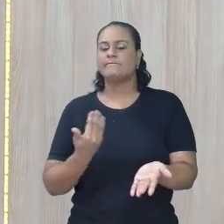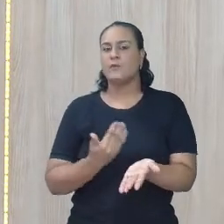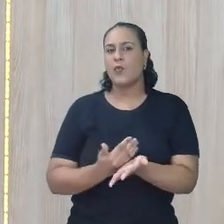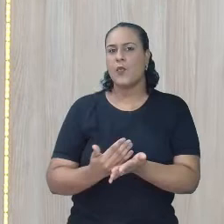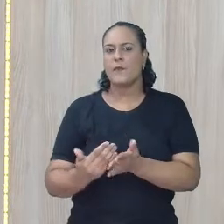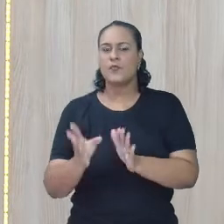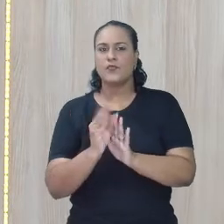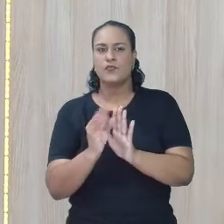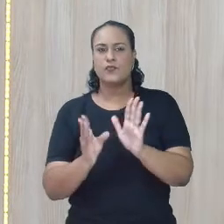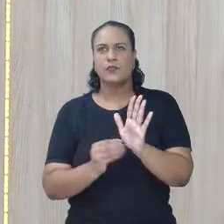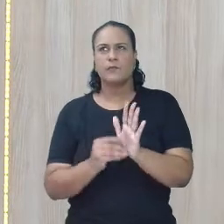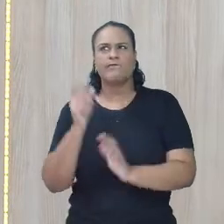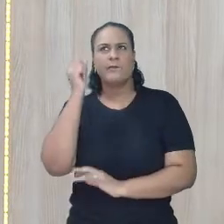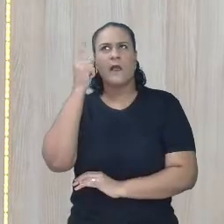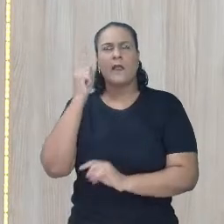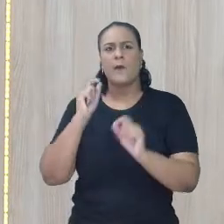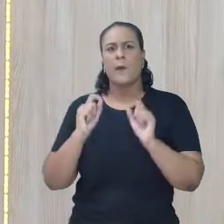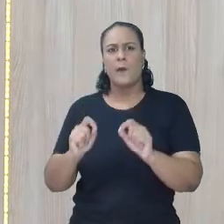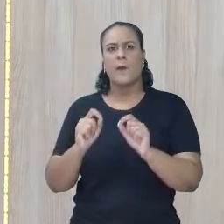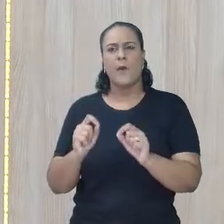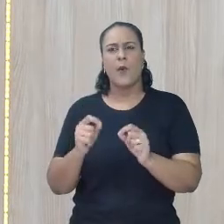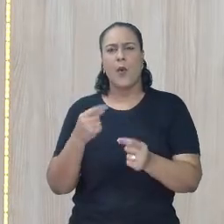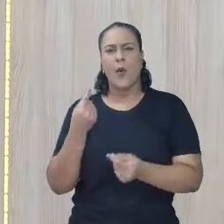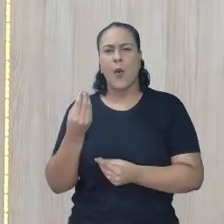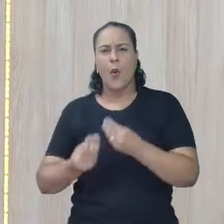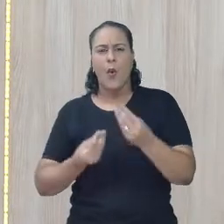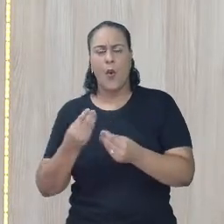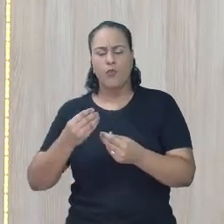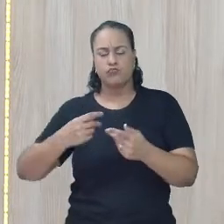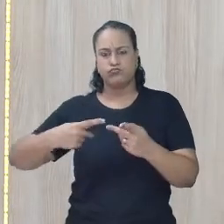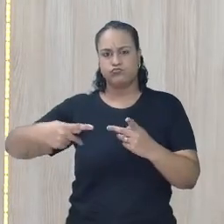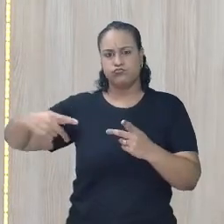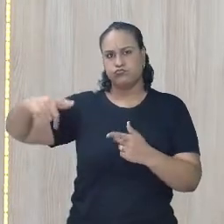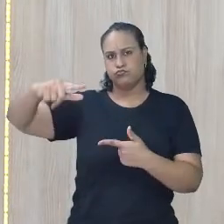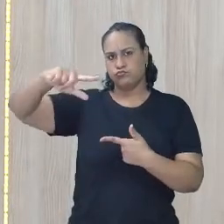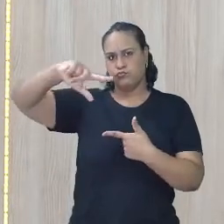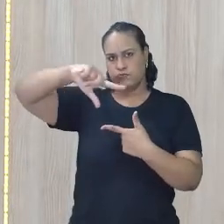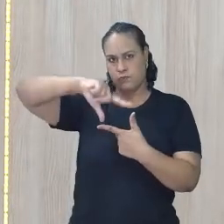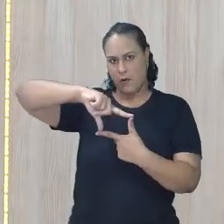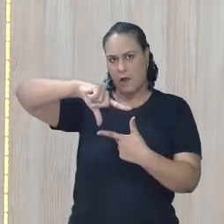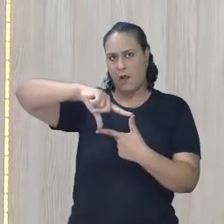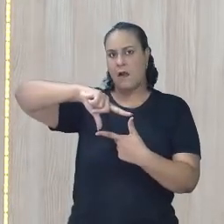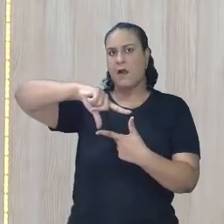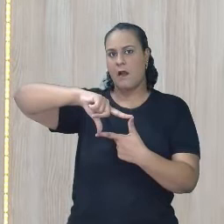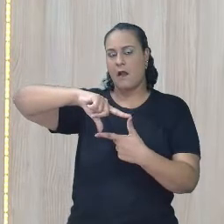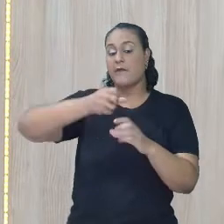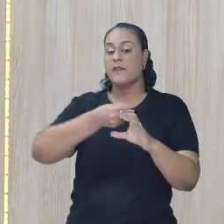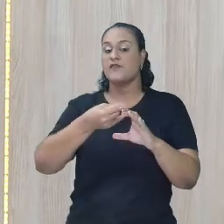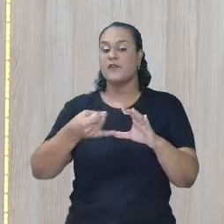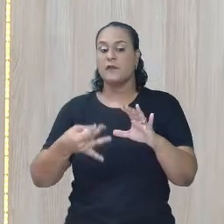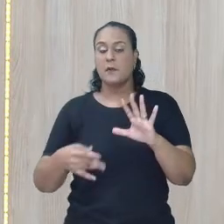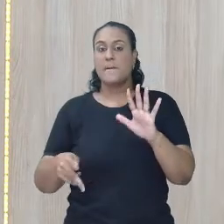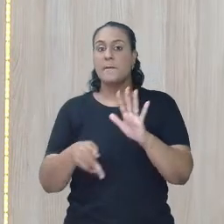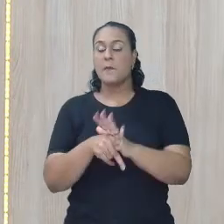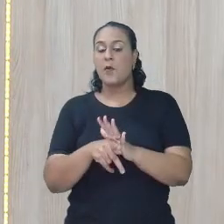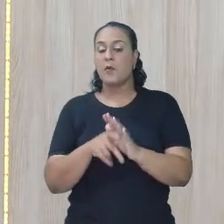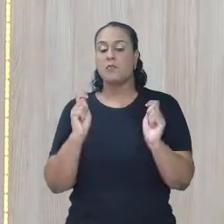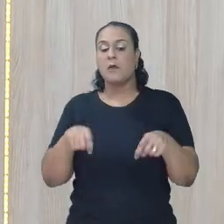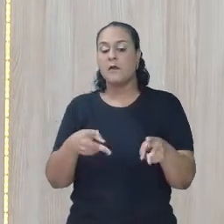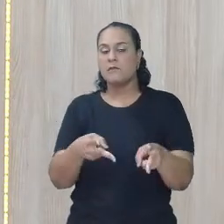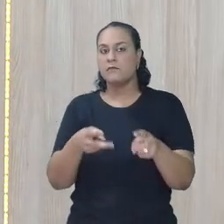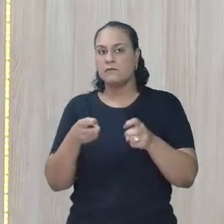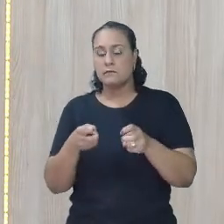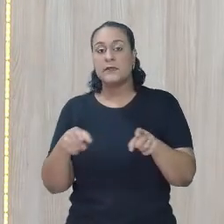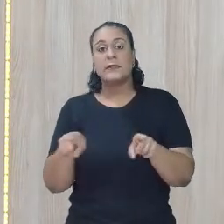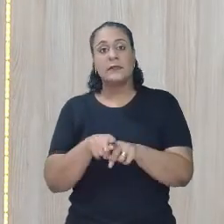fazendo sobre a ideia do bloco retangular, das características que a gente conseguiu observar em relação ao